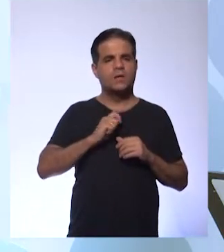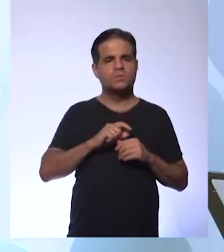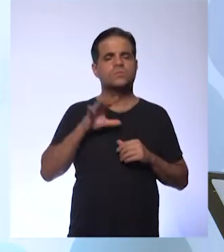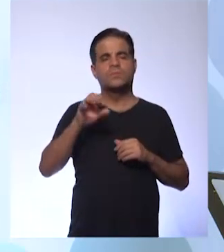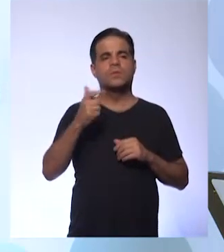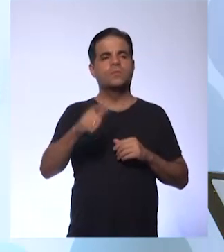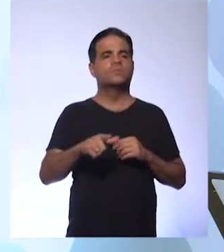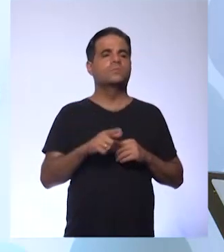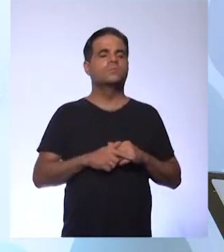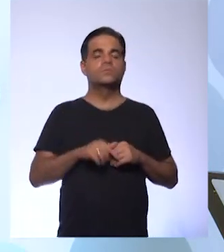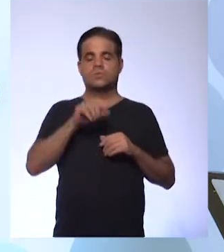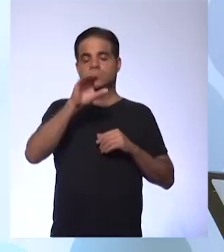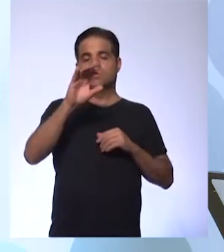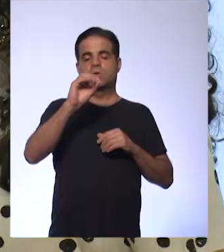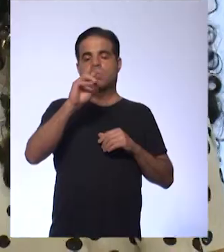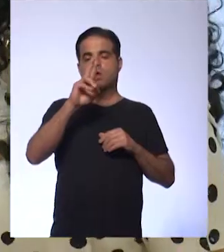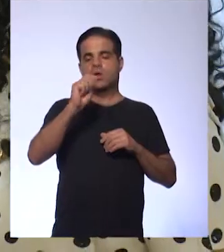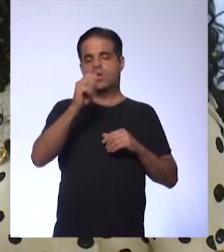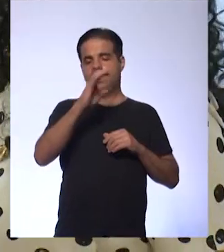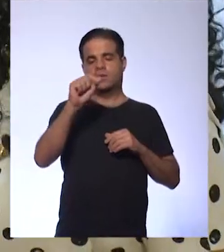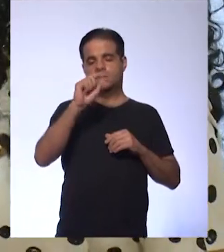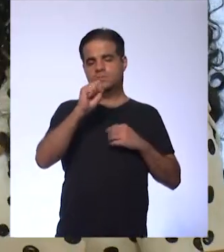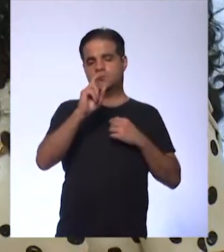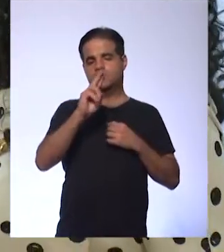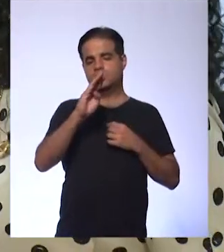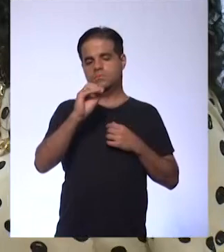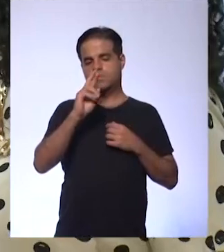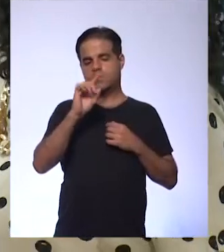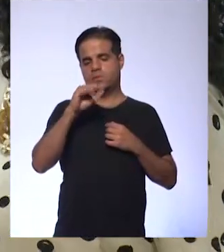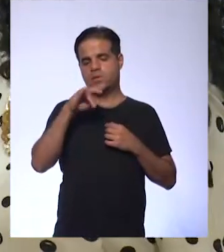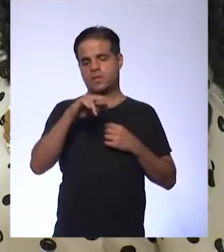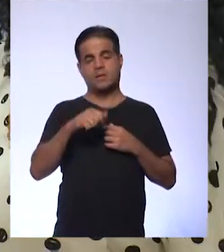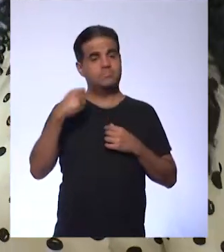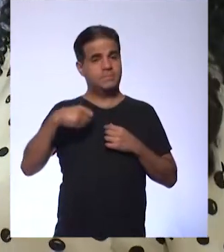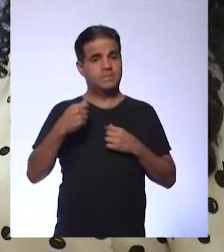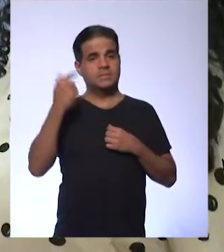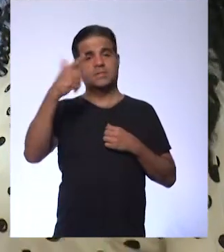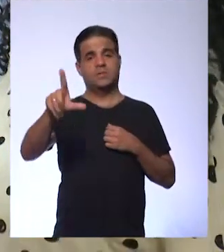Uma oração subordinada, ok? Porque ela precisa da